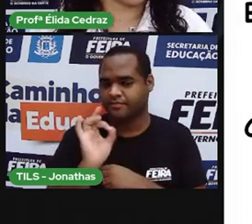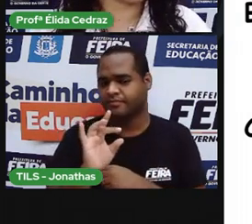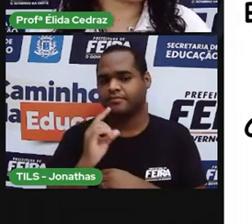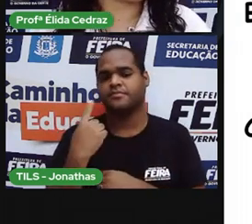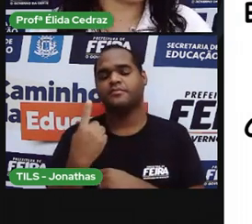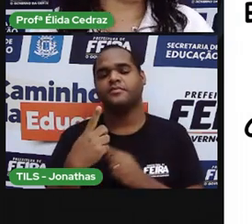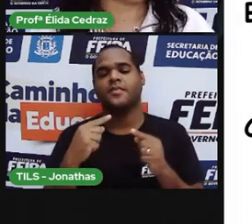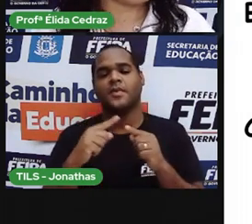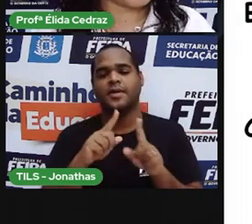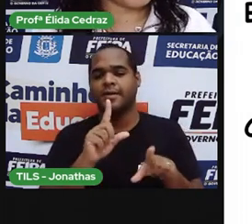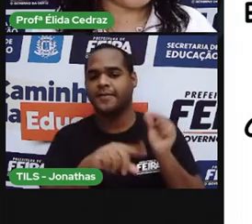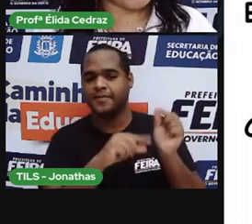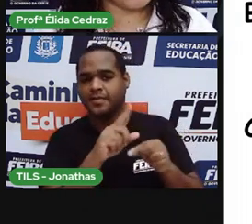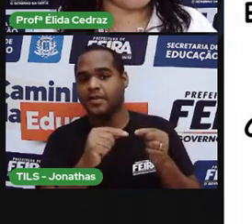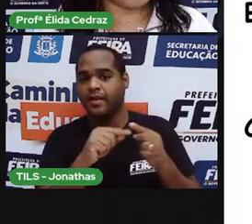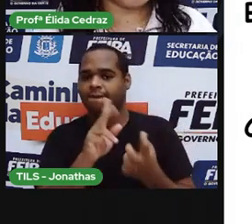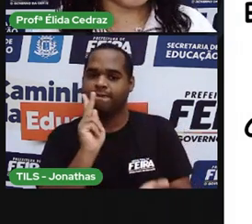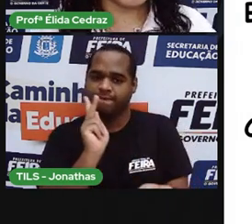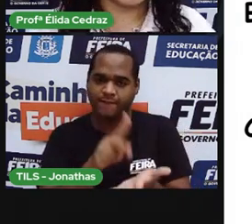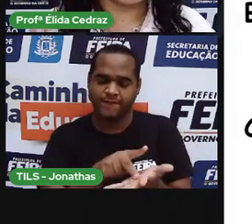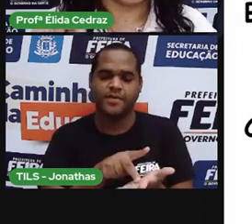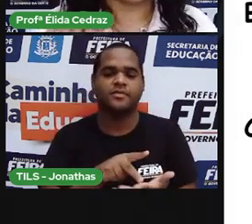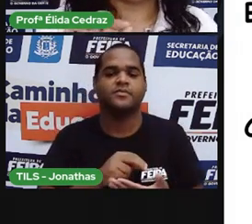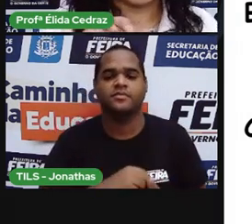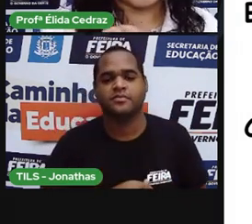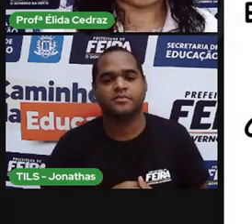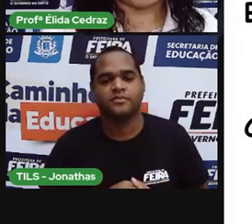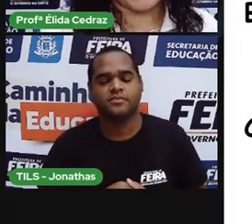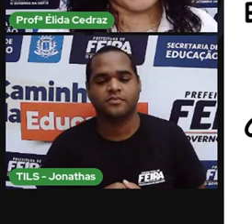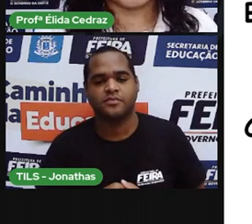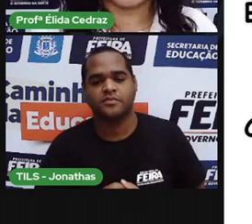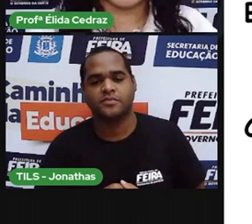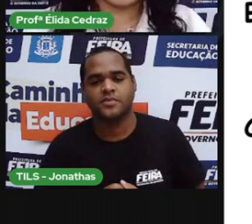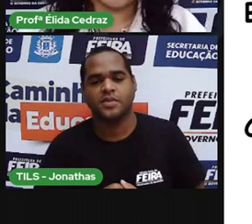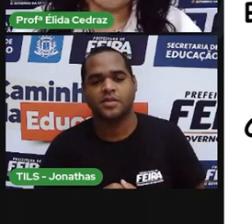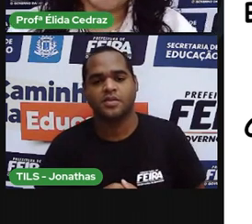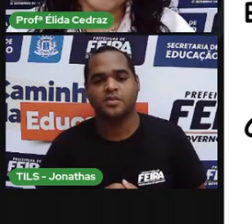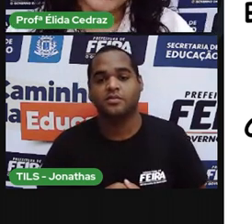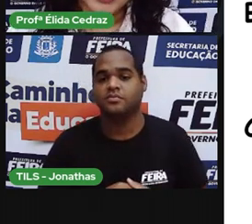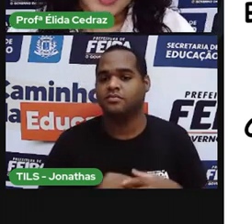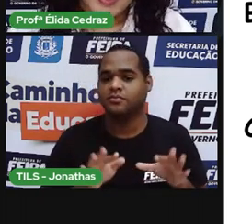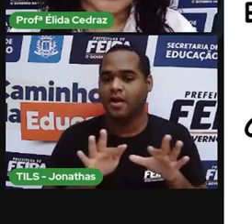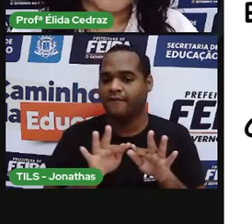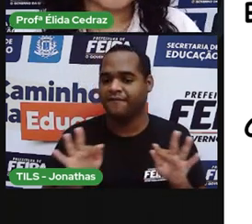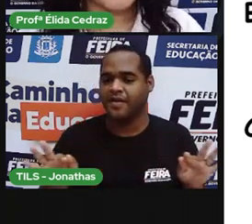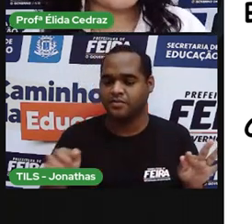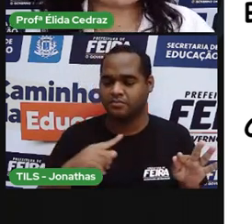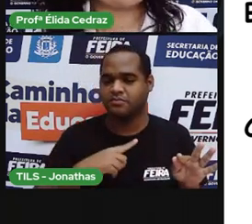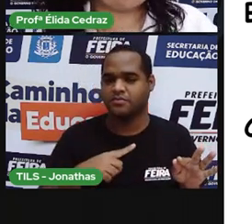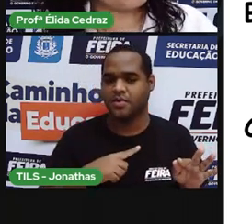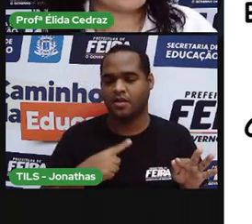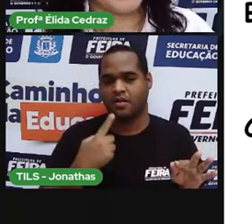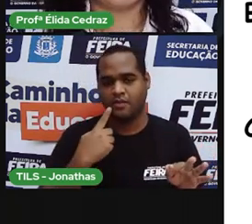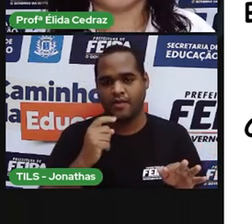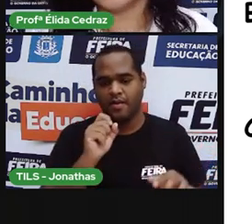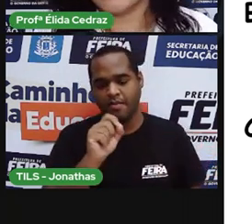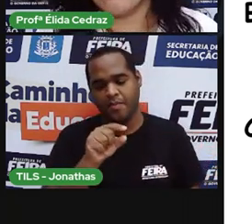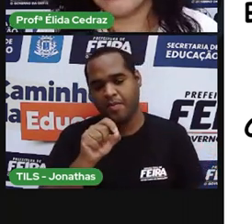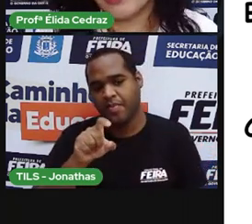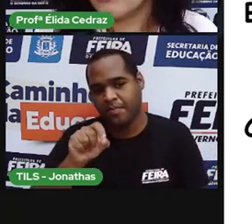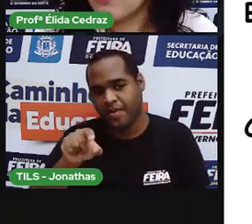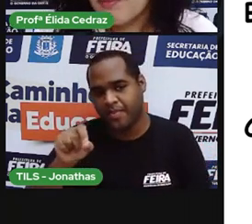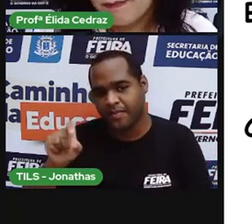na opção verdadeira. Tem a frase e tem um pontilhado. Esse pontilhado